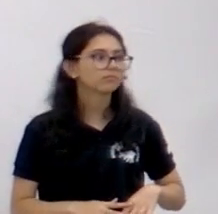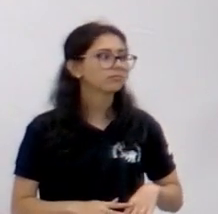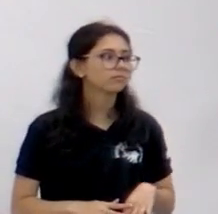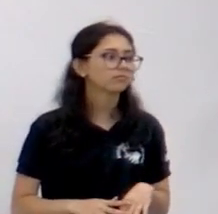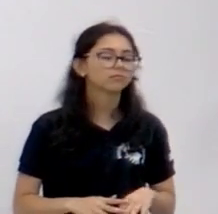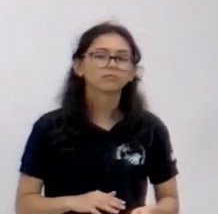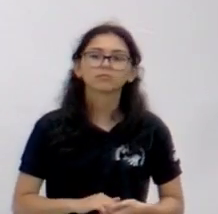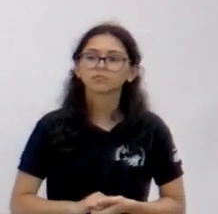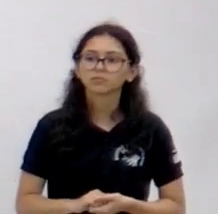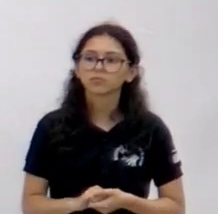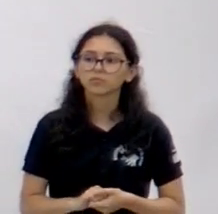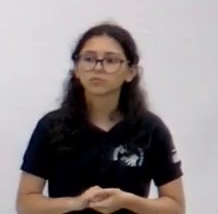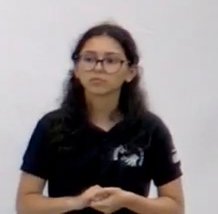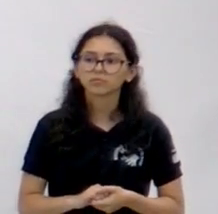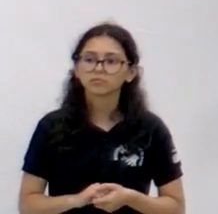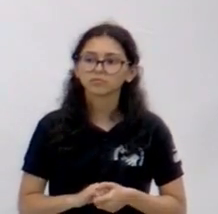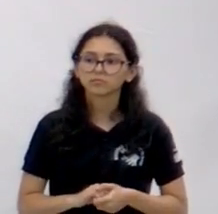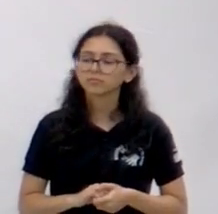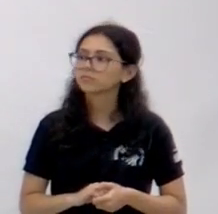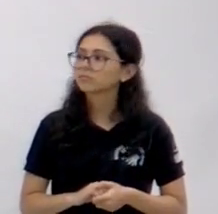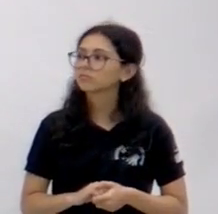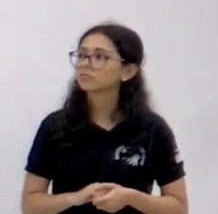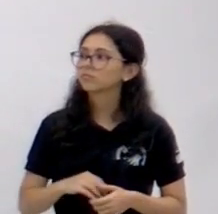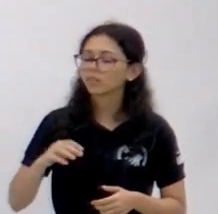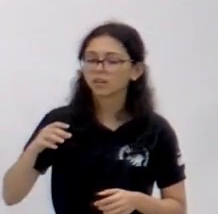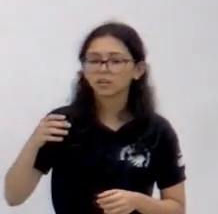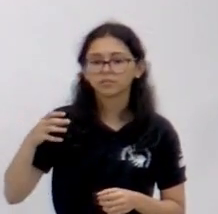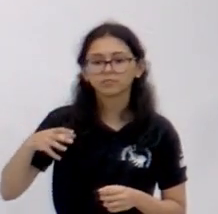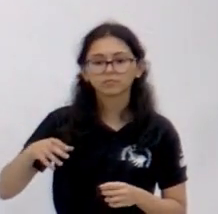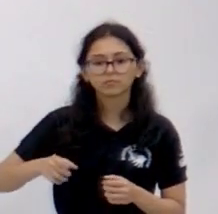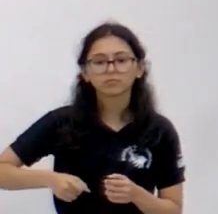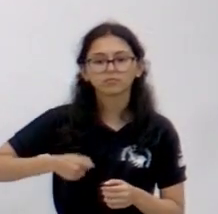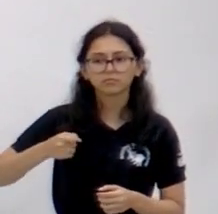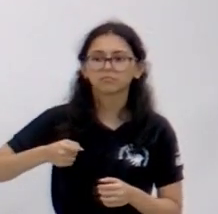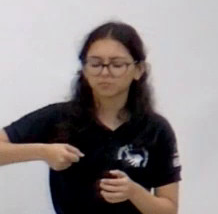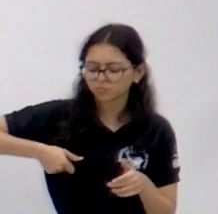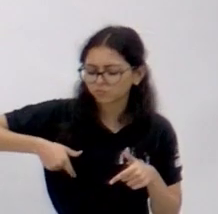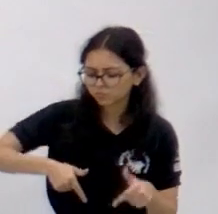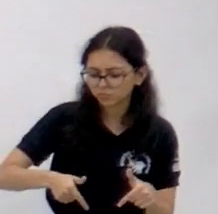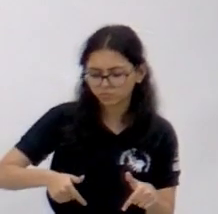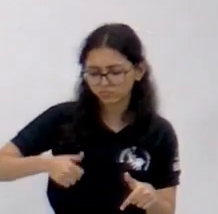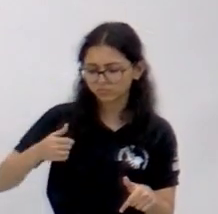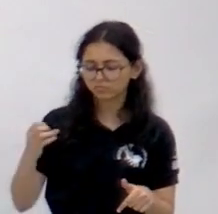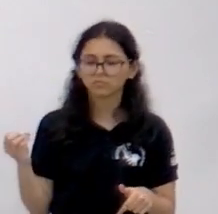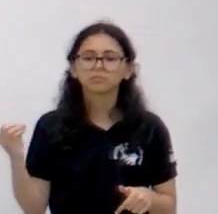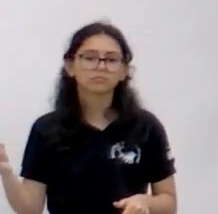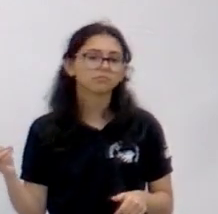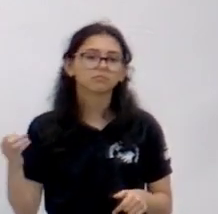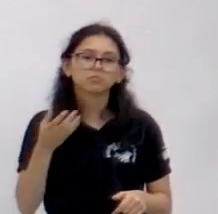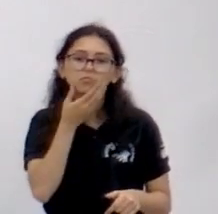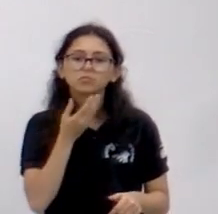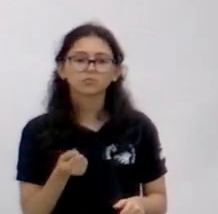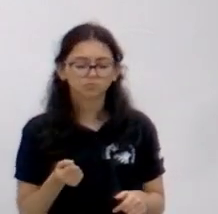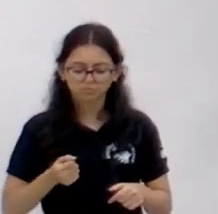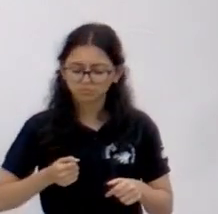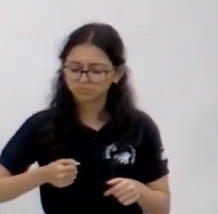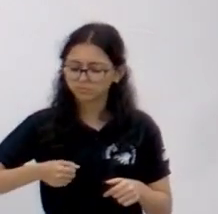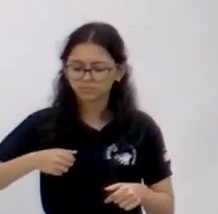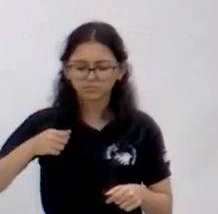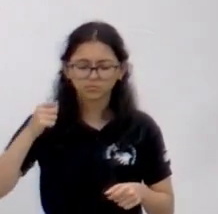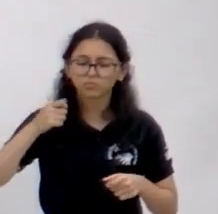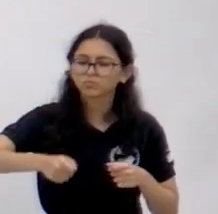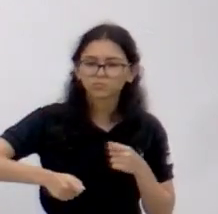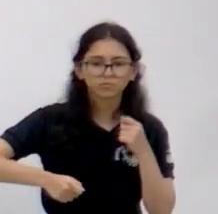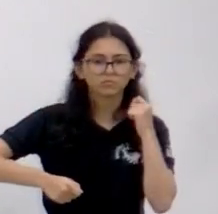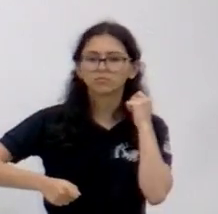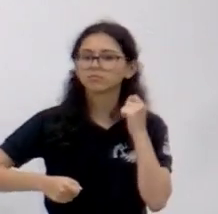mão, e tomou-a, feriu com ela 1000 homens, e disse, com uma queixada de jumento um montão, outro montão,